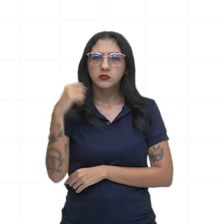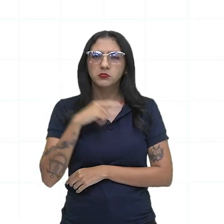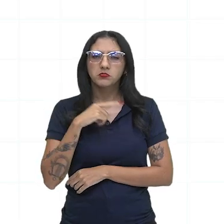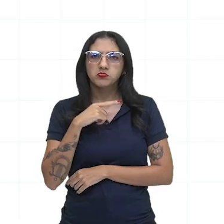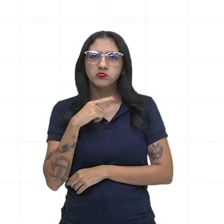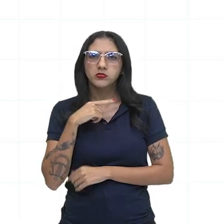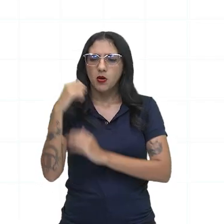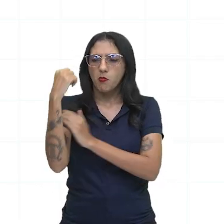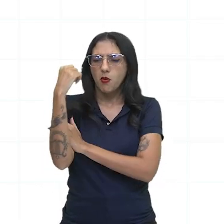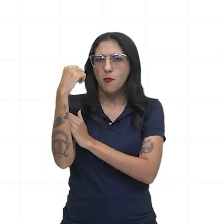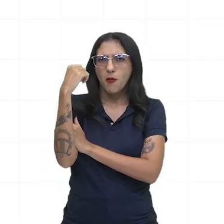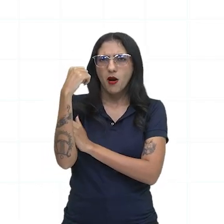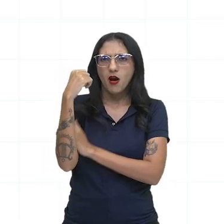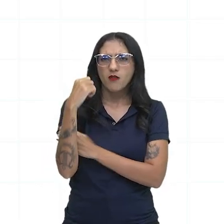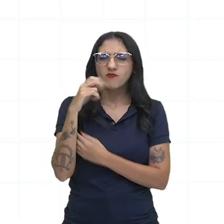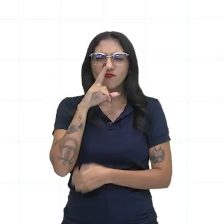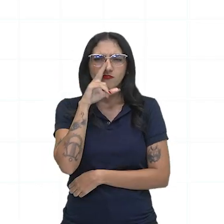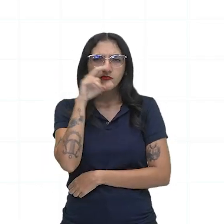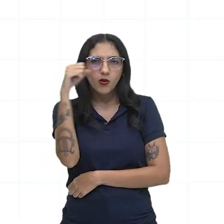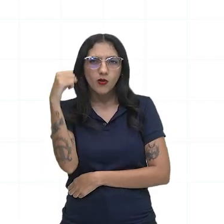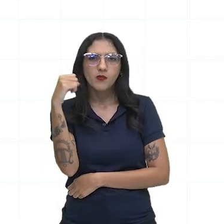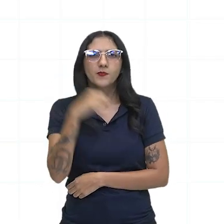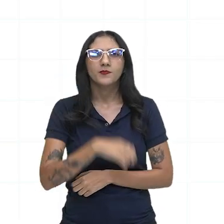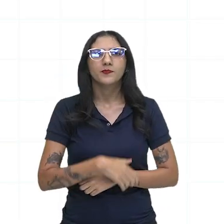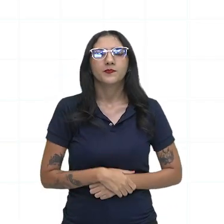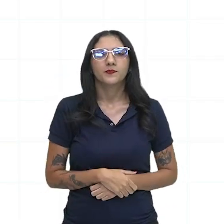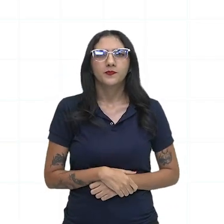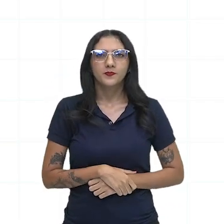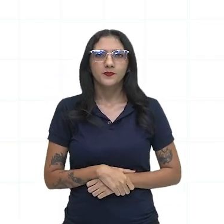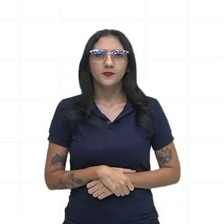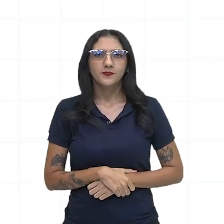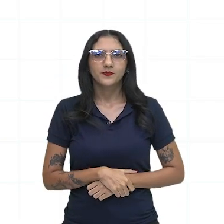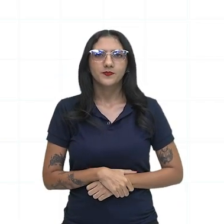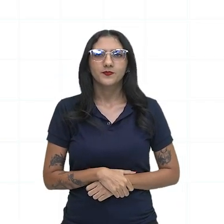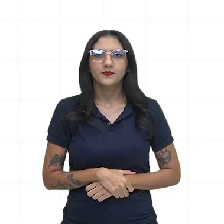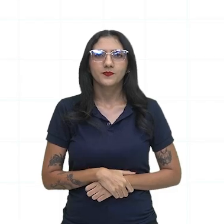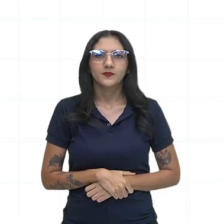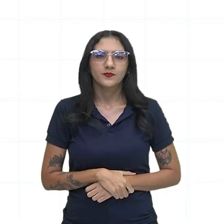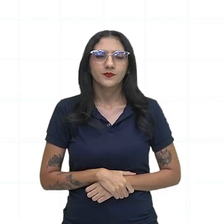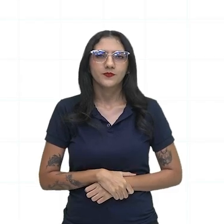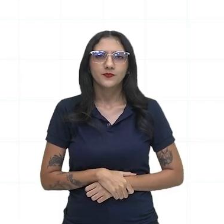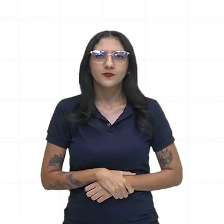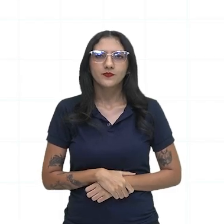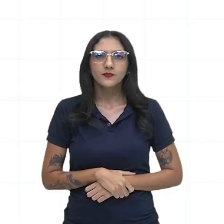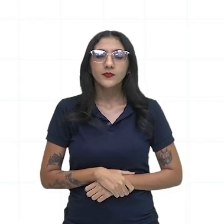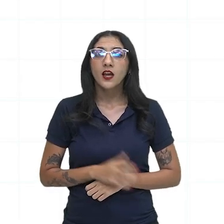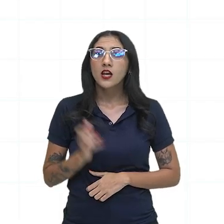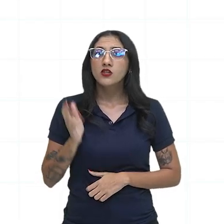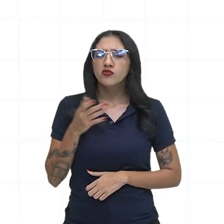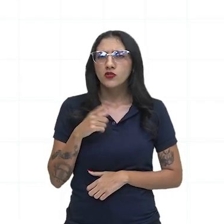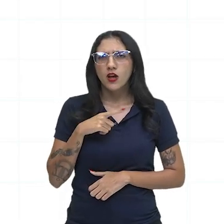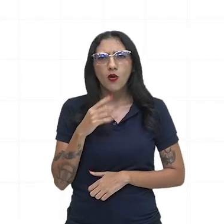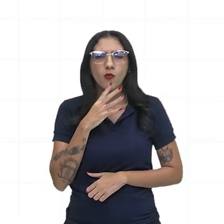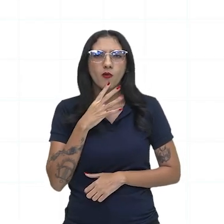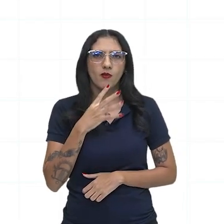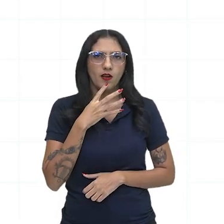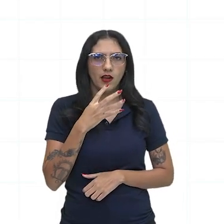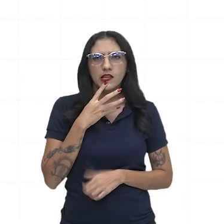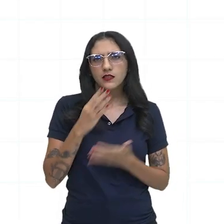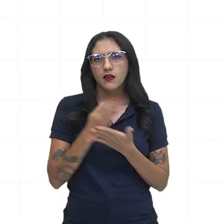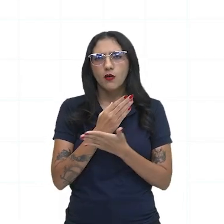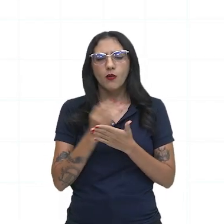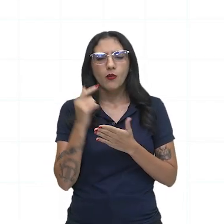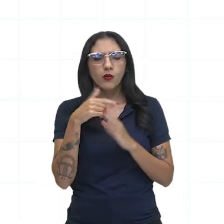quê? Fortalecer e tonificar musculatura, grupos musculares, certo? Muito